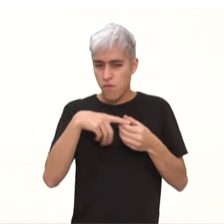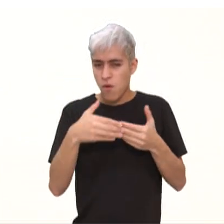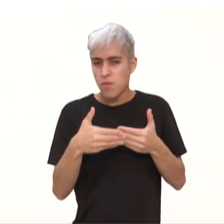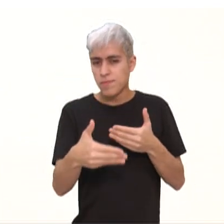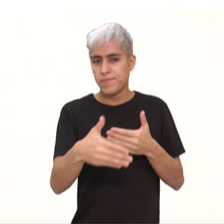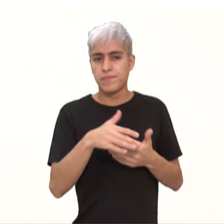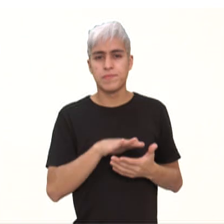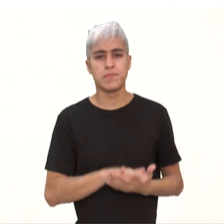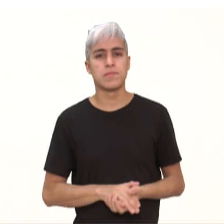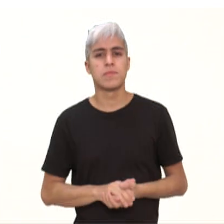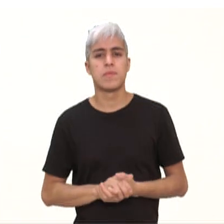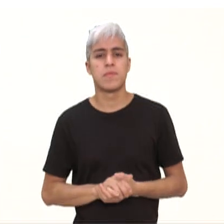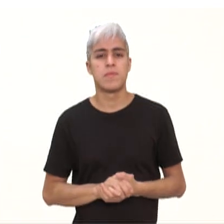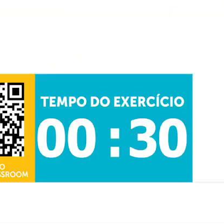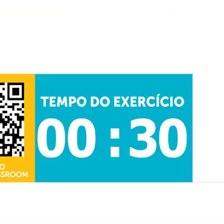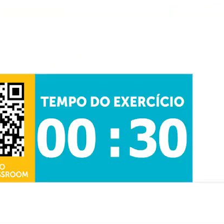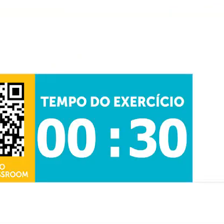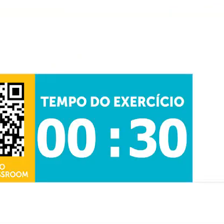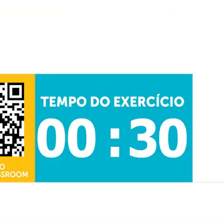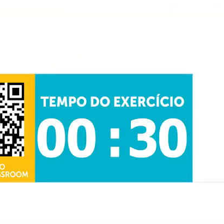na sequência com a resposta.